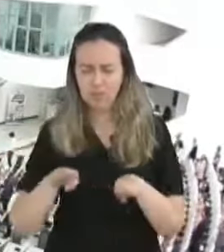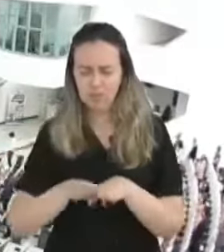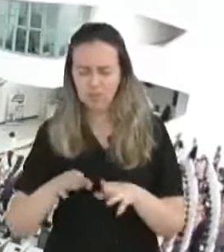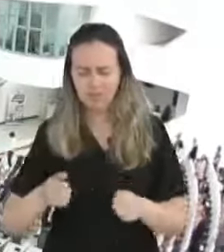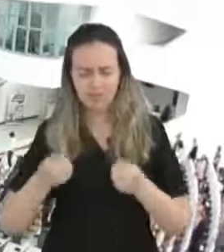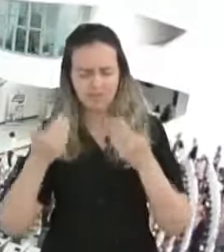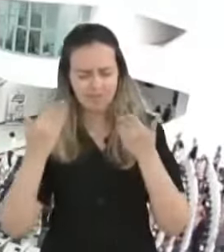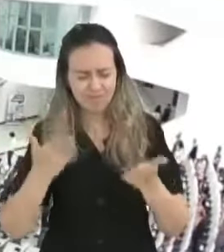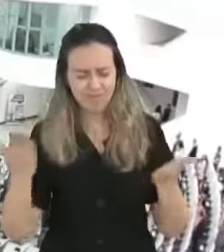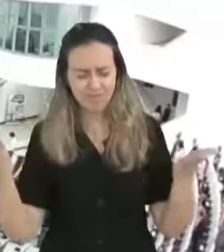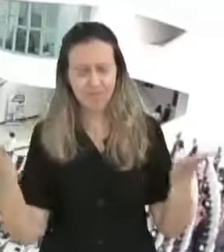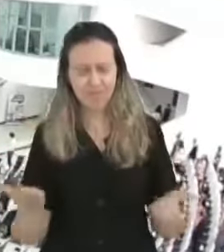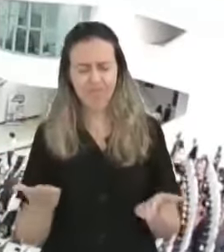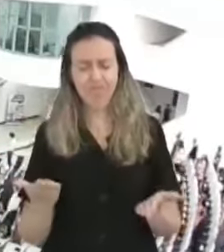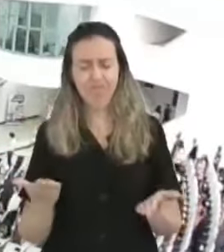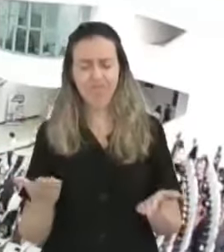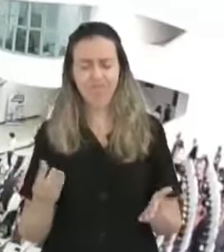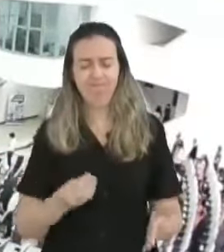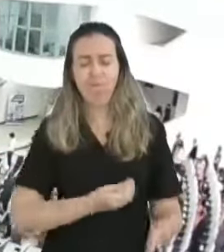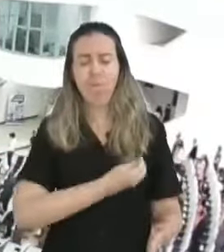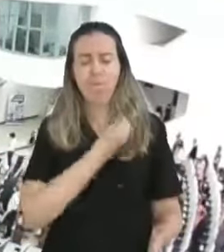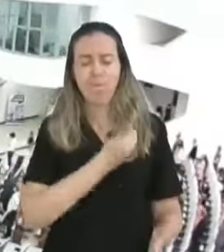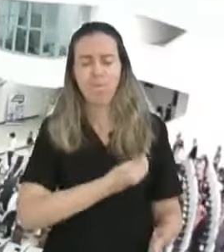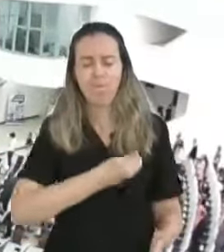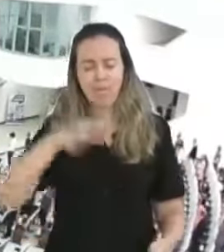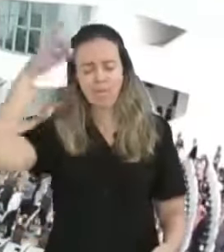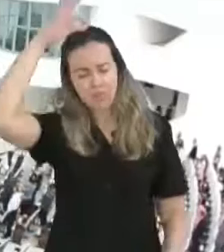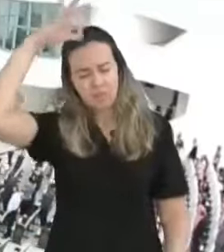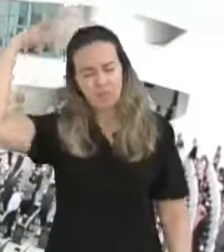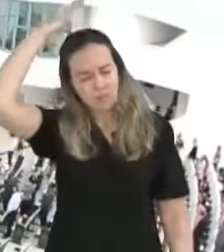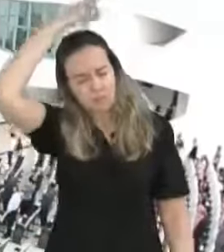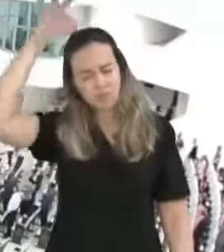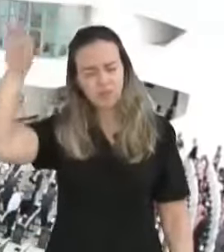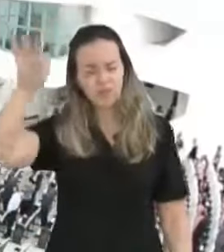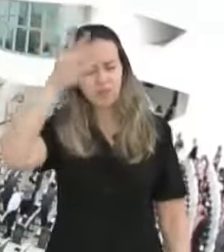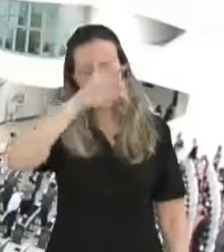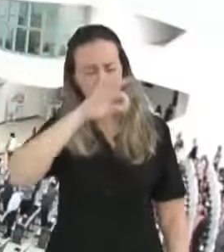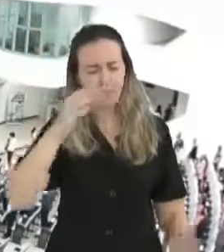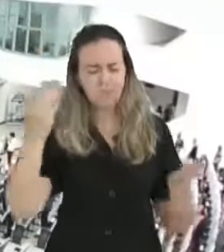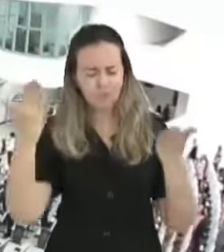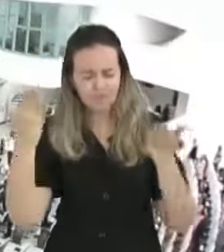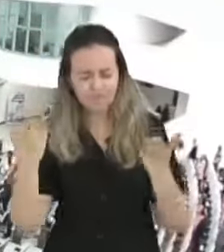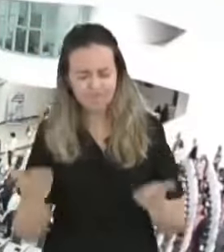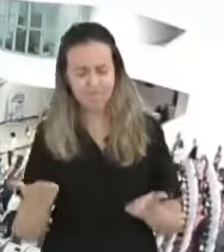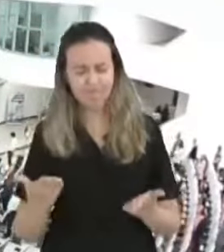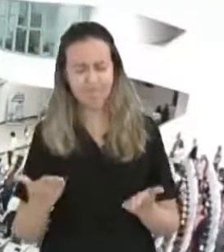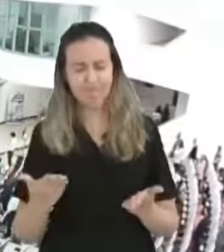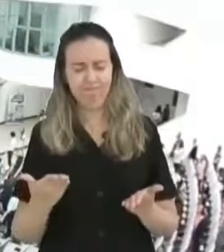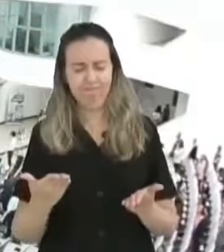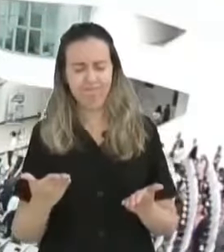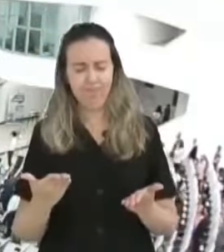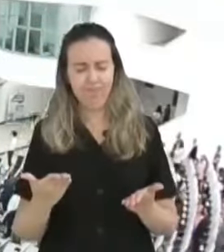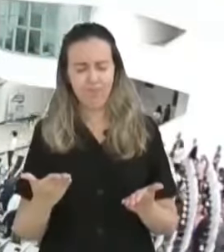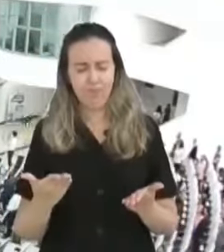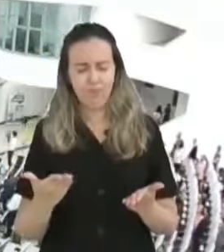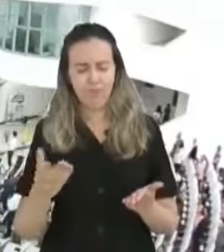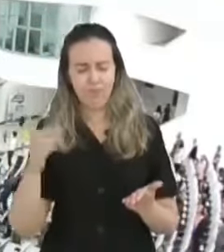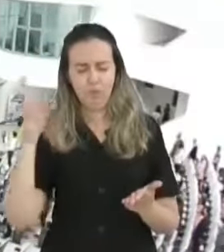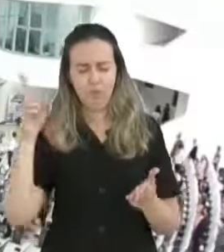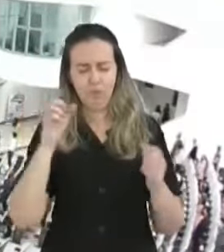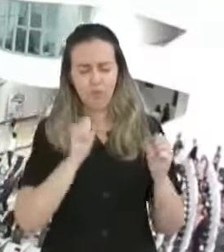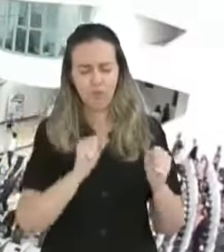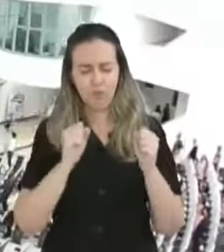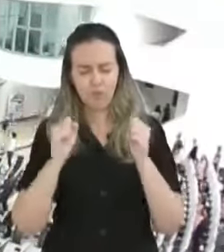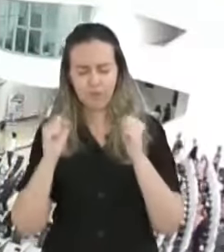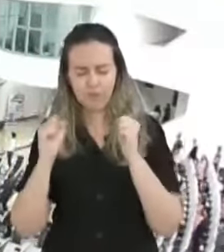tua igreja, Senhor, agora. Renova com teu Espírito Santo. Renova este crente batizado com o Espírito